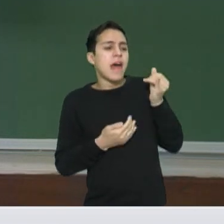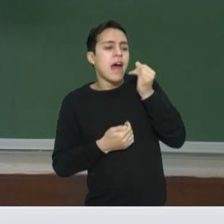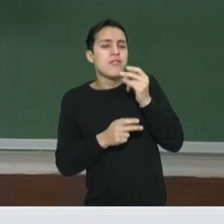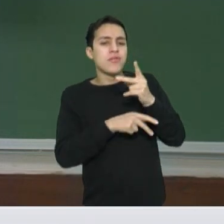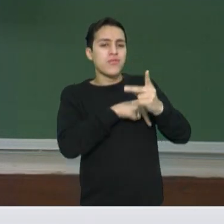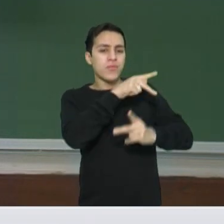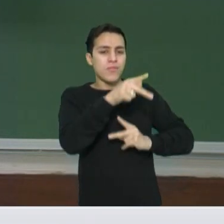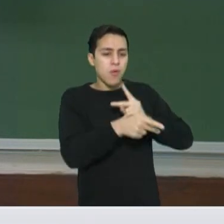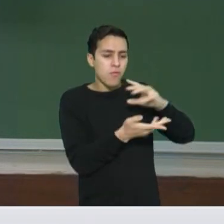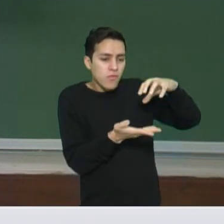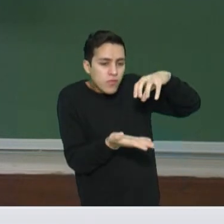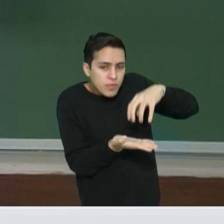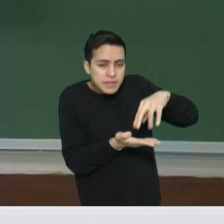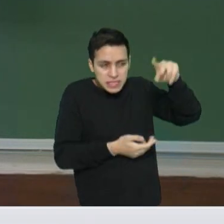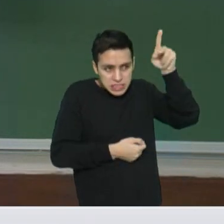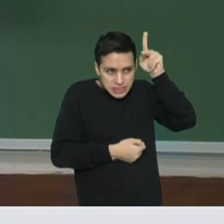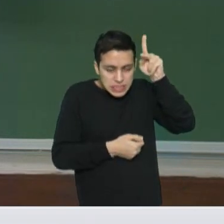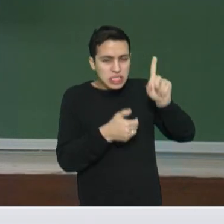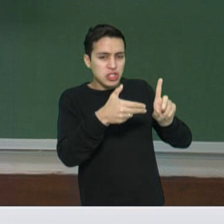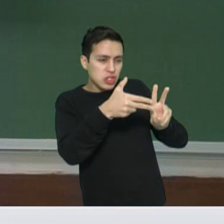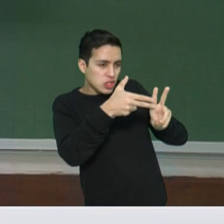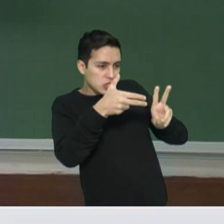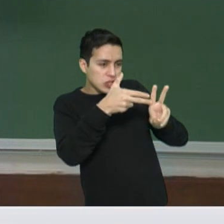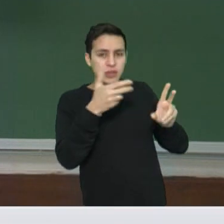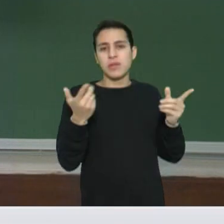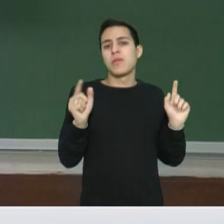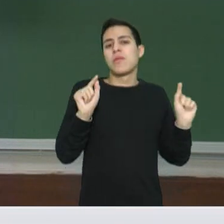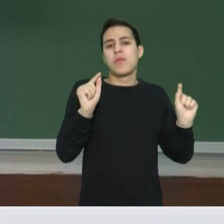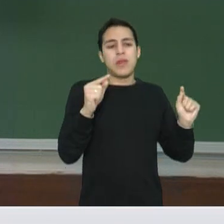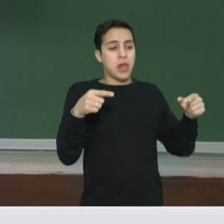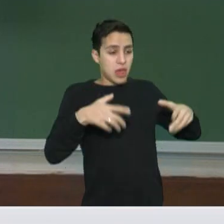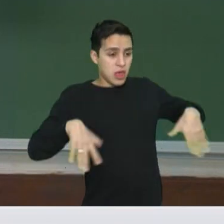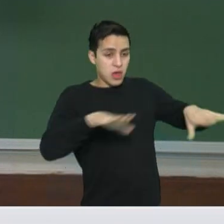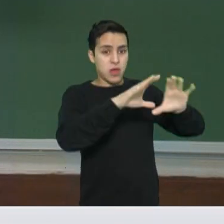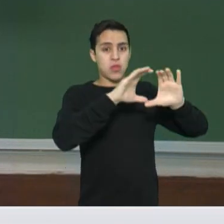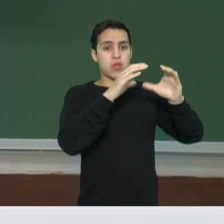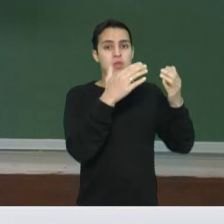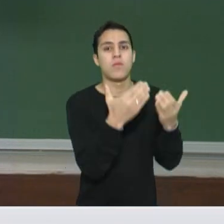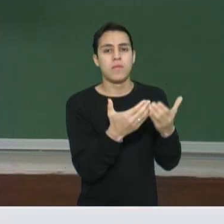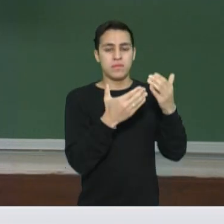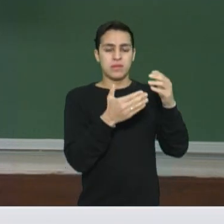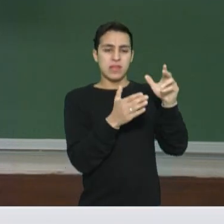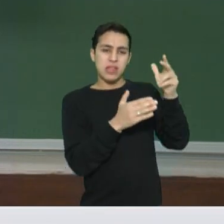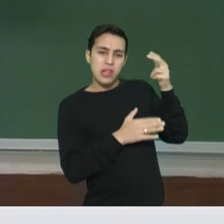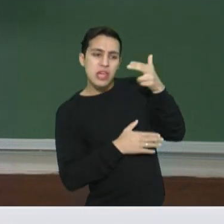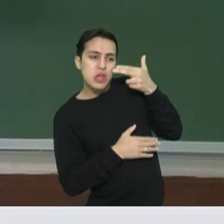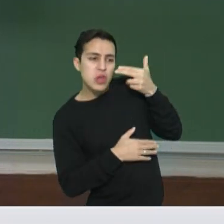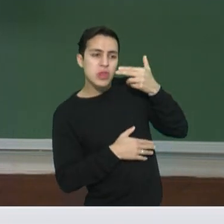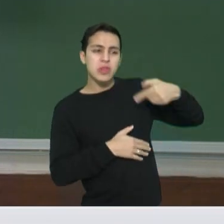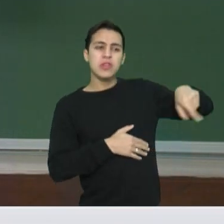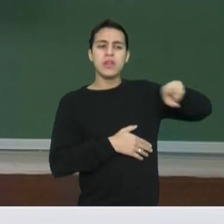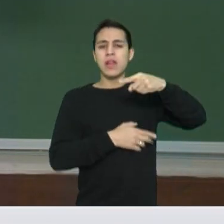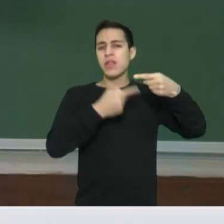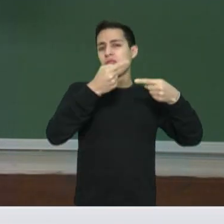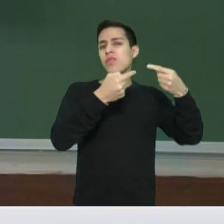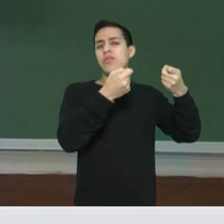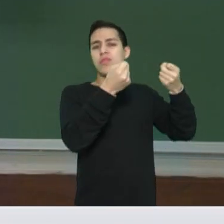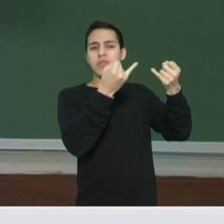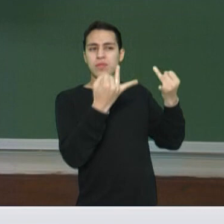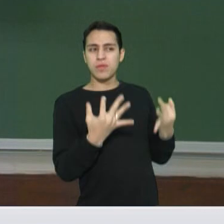indígena, né? Essa maneira de pensar do mundo indígena e algumas discussões sobre isso, tá?